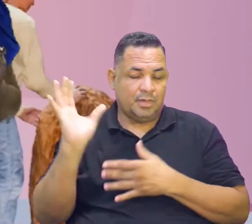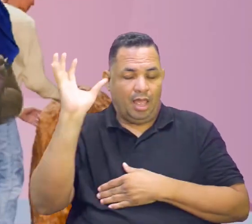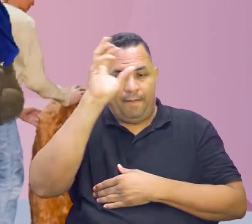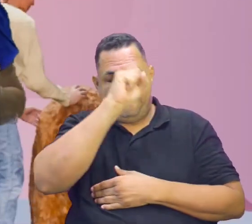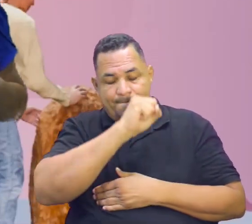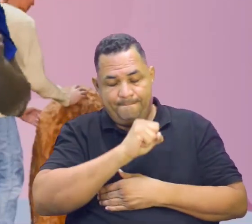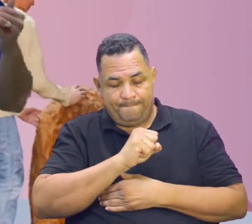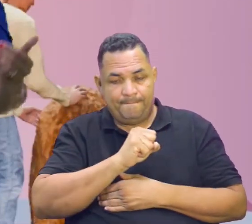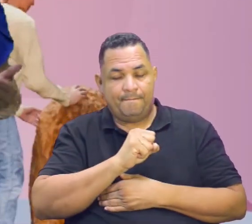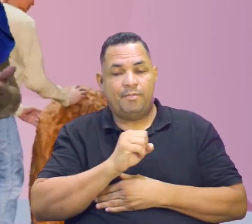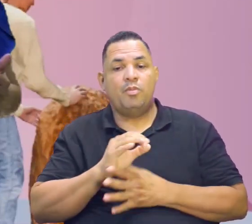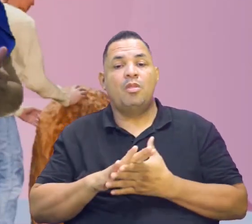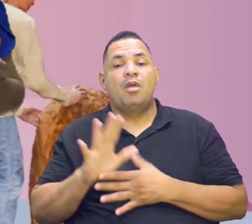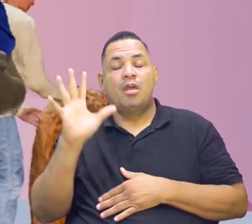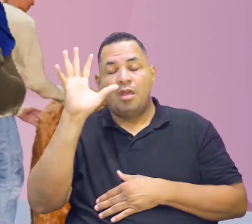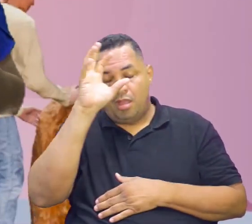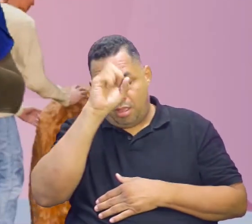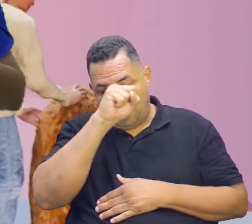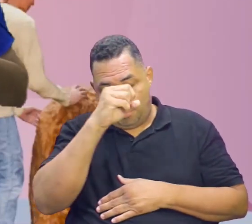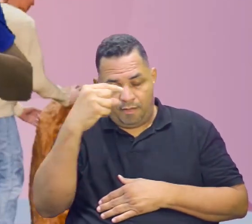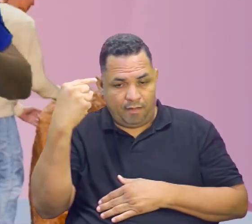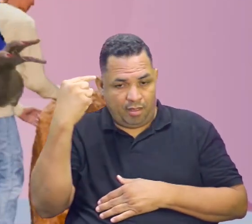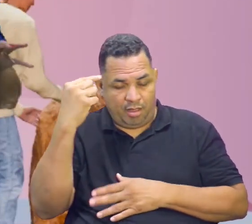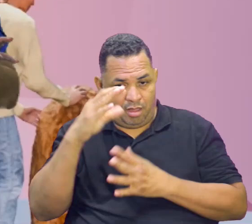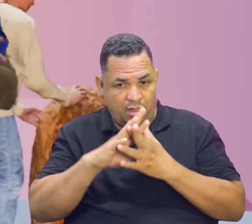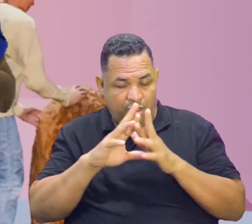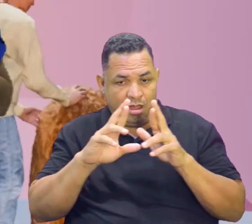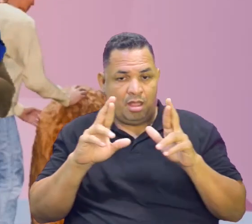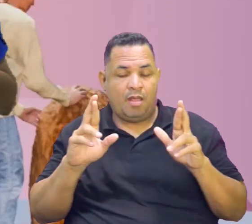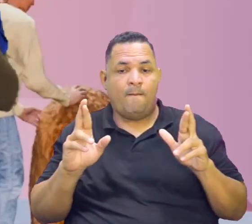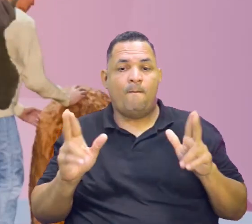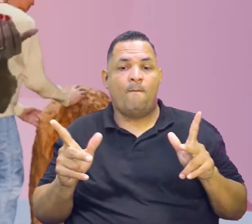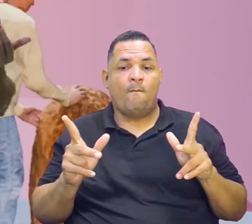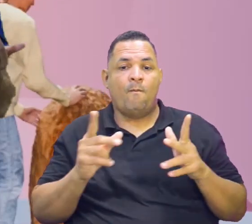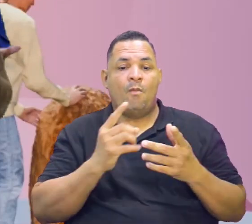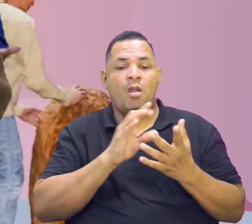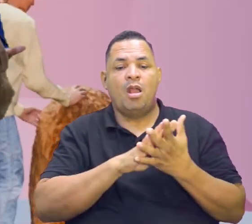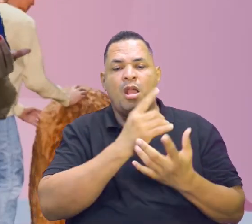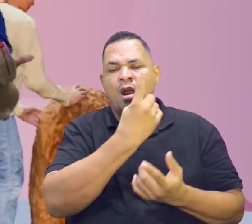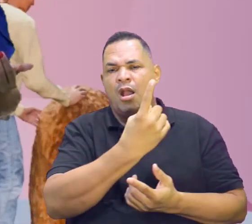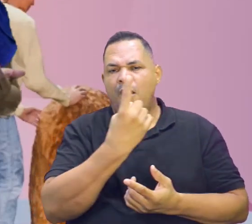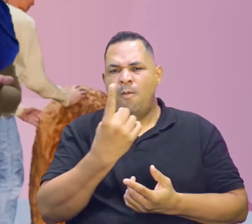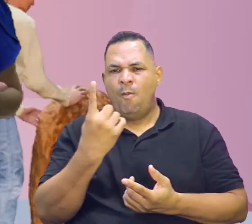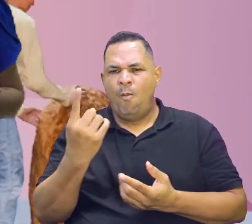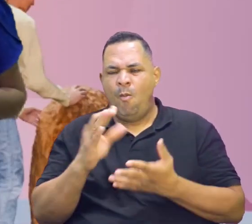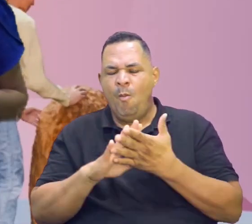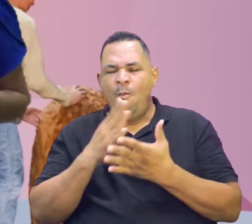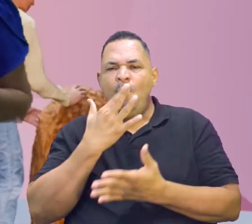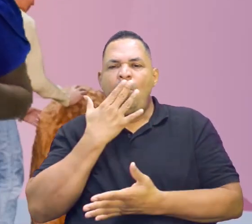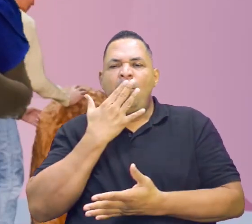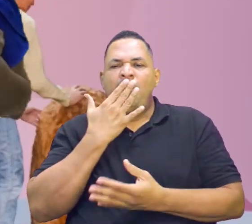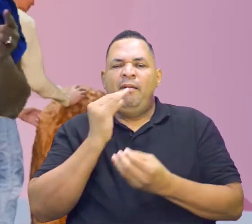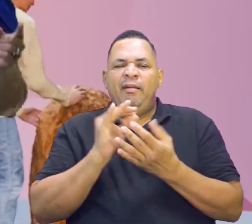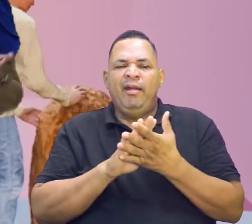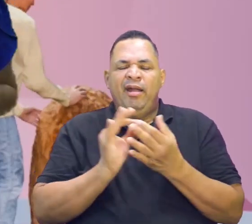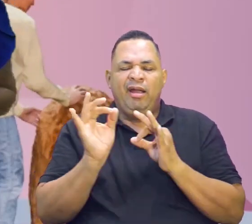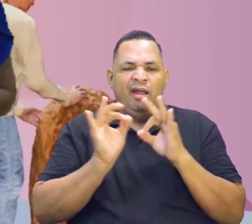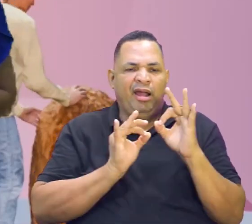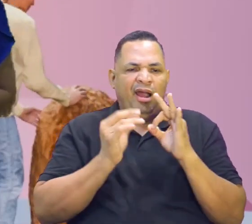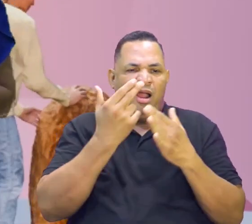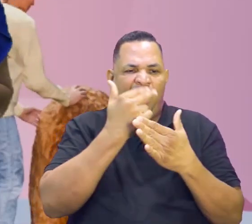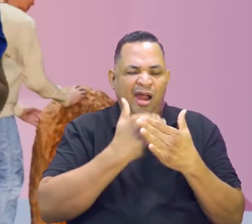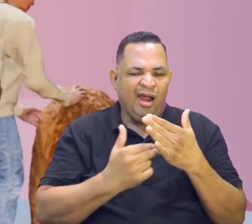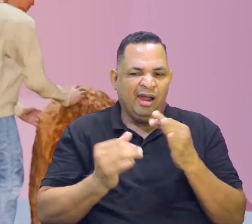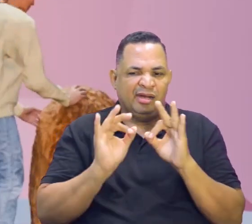o objetivo é você fixar, você diferenciar um do outro, até através das cores, das